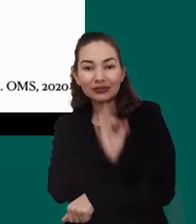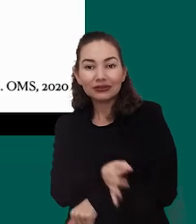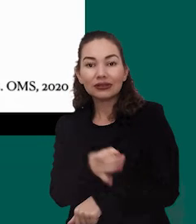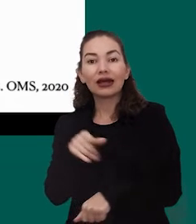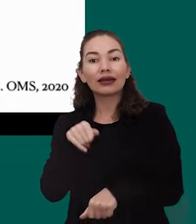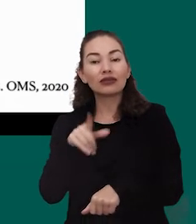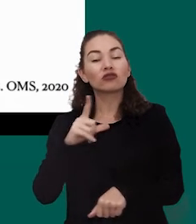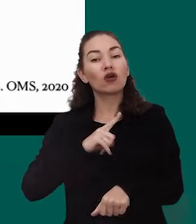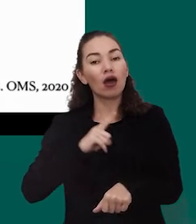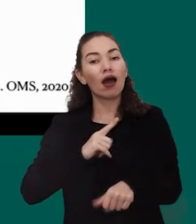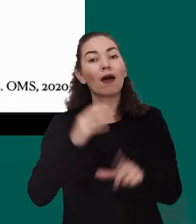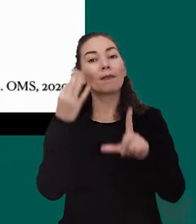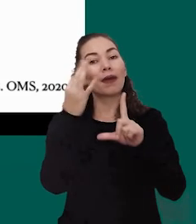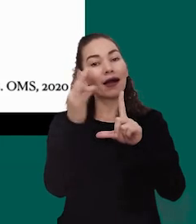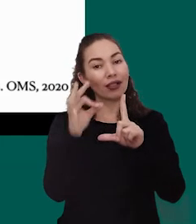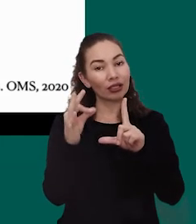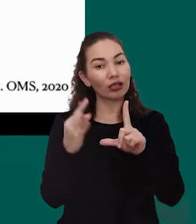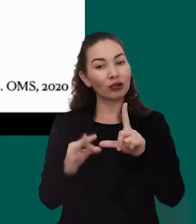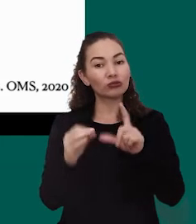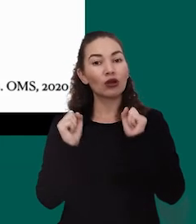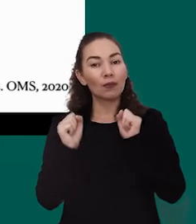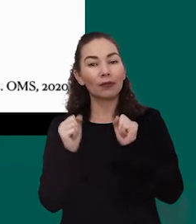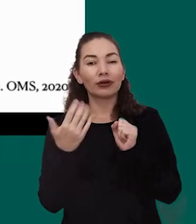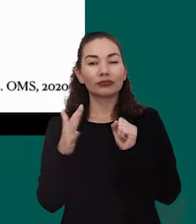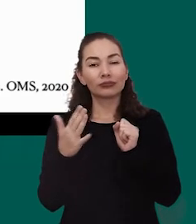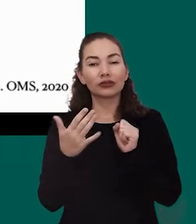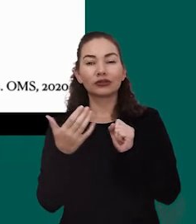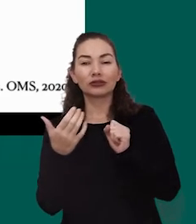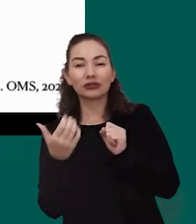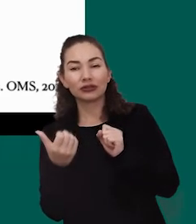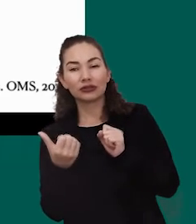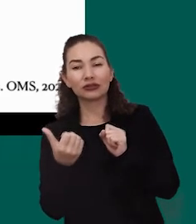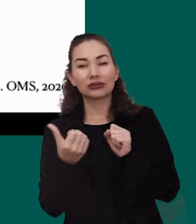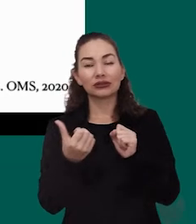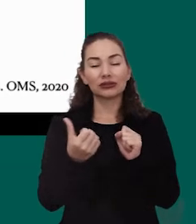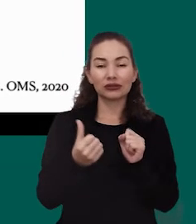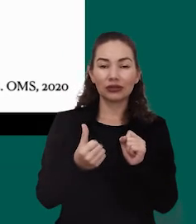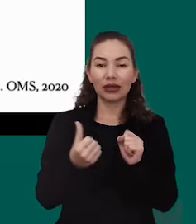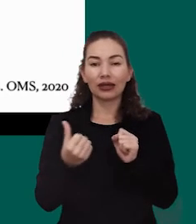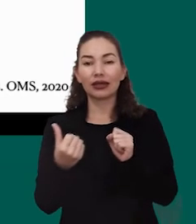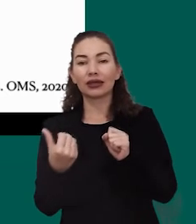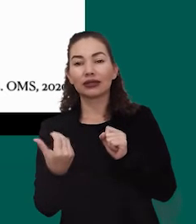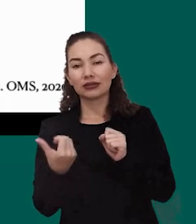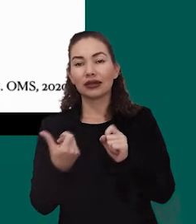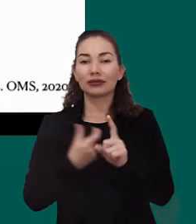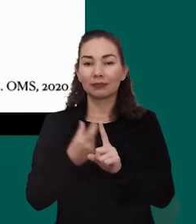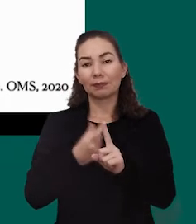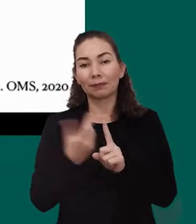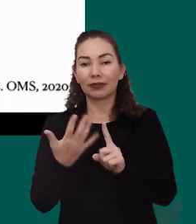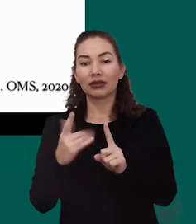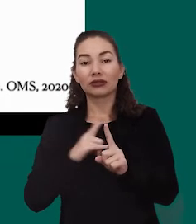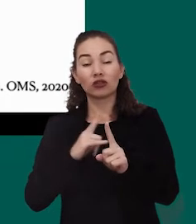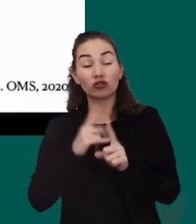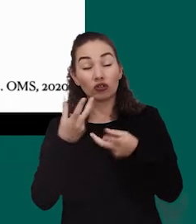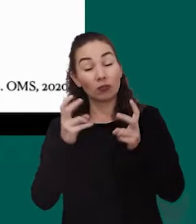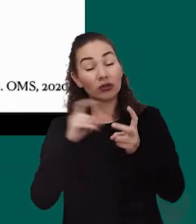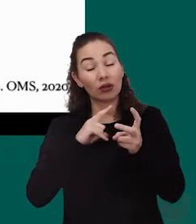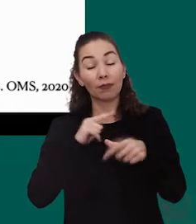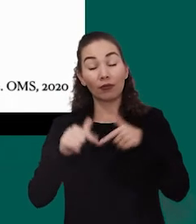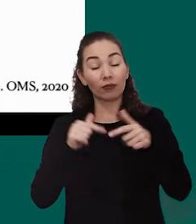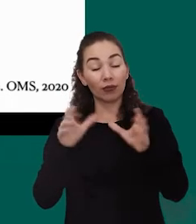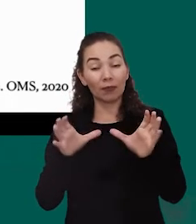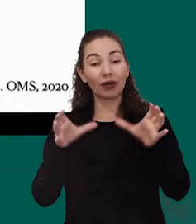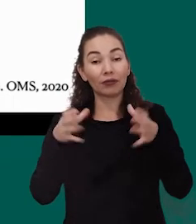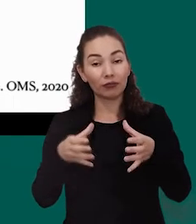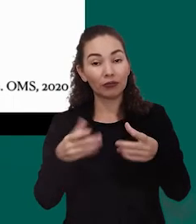uma necessidade logística que pode durar geralmente entre 6 e 36 meses. Né? O que a gente tem visto é um trabalho conjunto, mas mesmo assim,